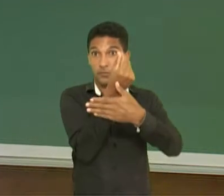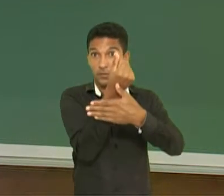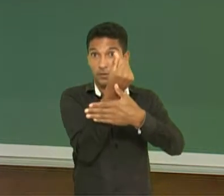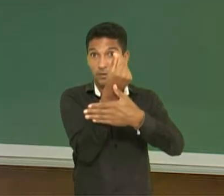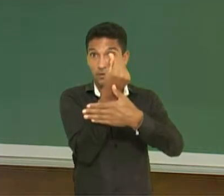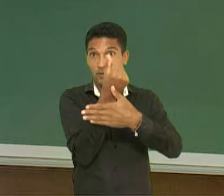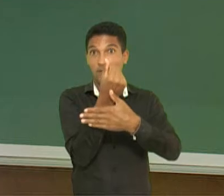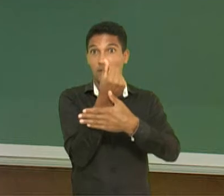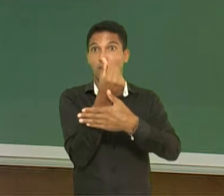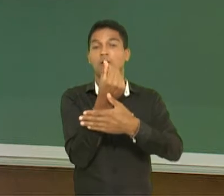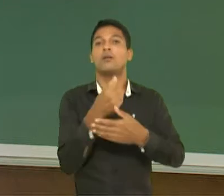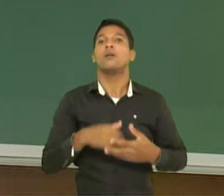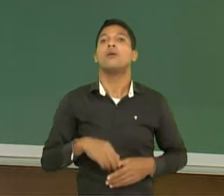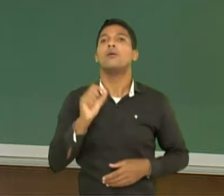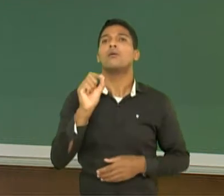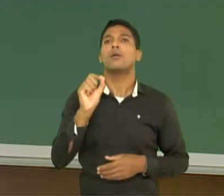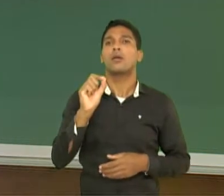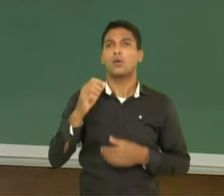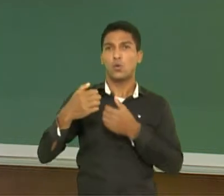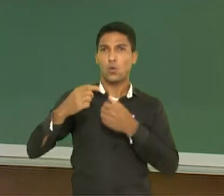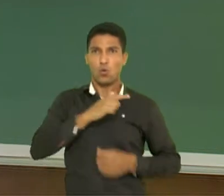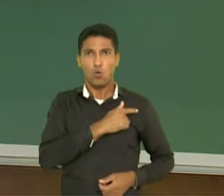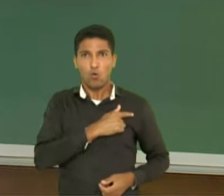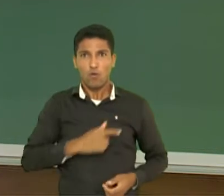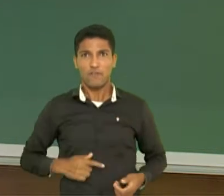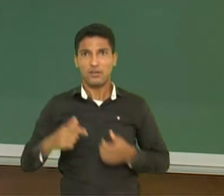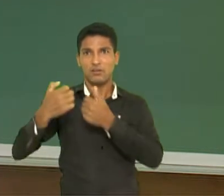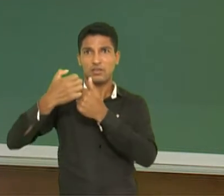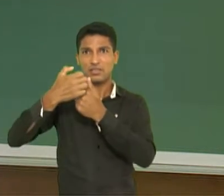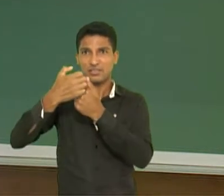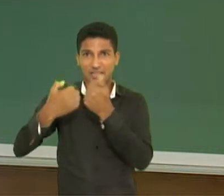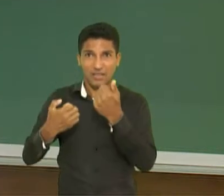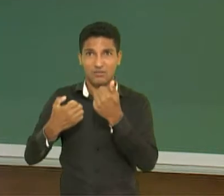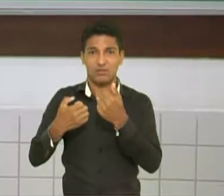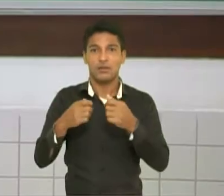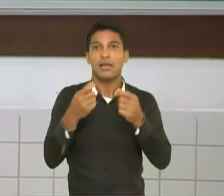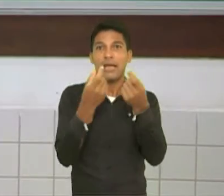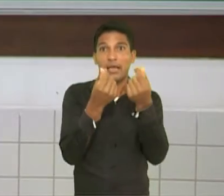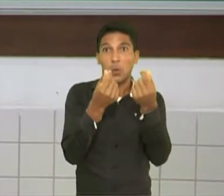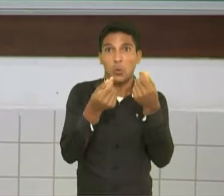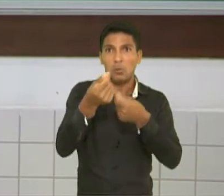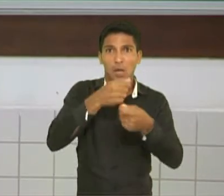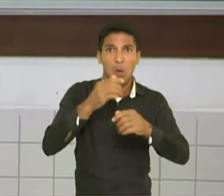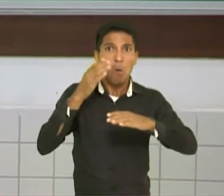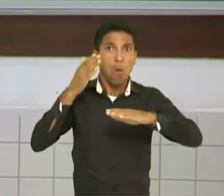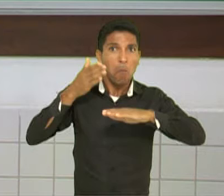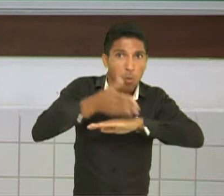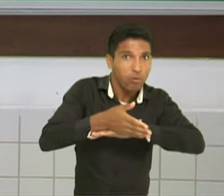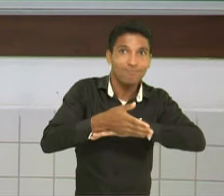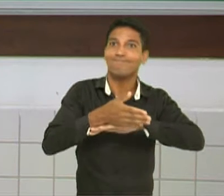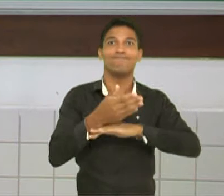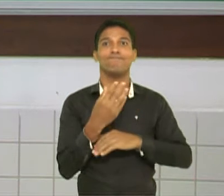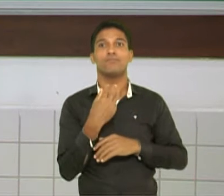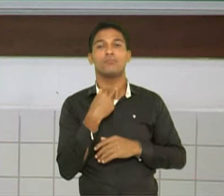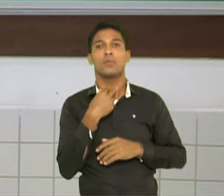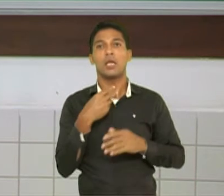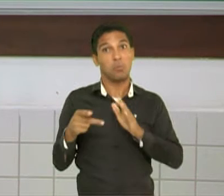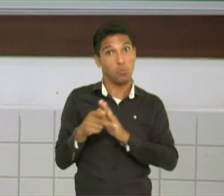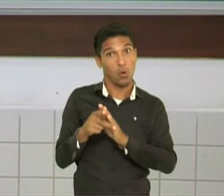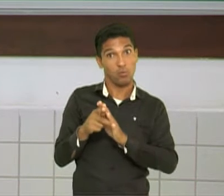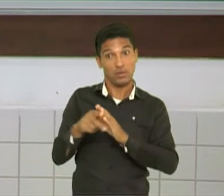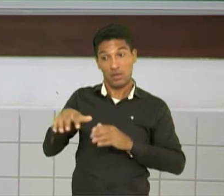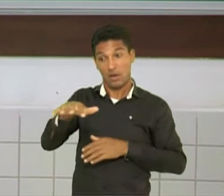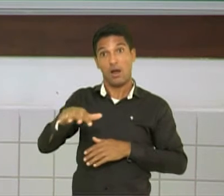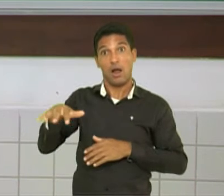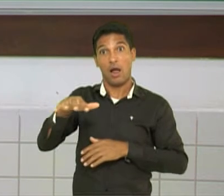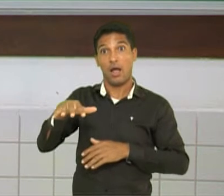na economia. As atividades industriais, comerciais, financeiras devem ficar a cargo do setor privado,